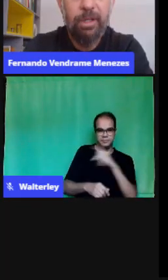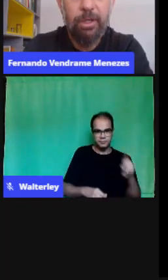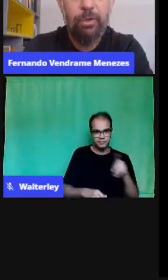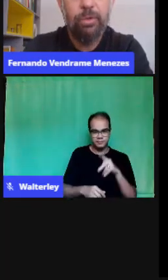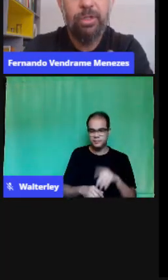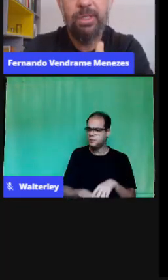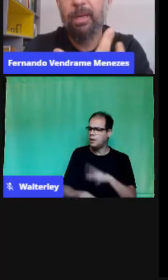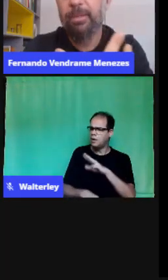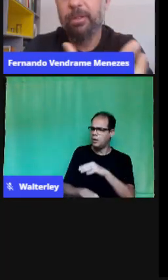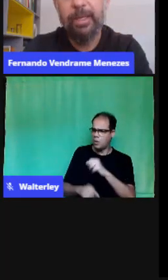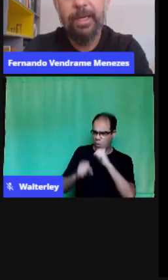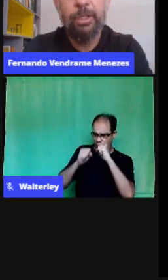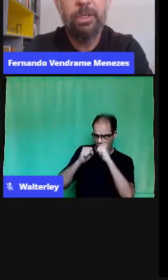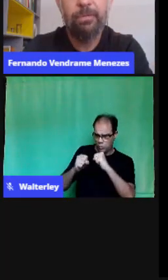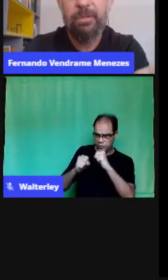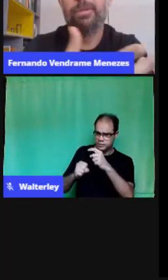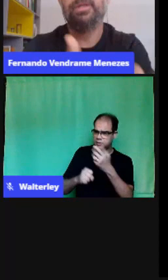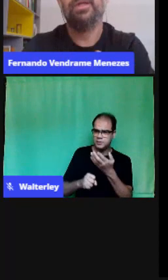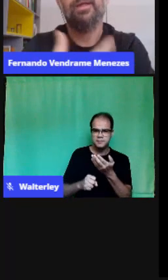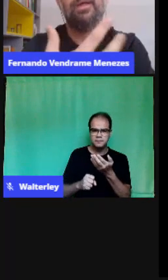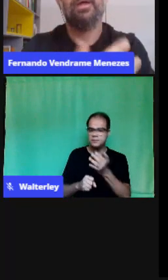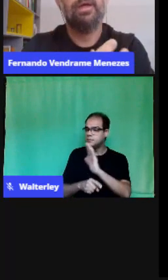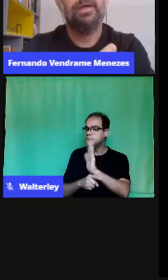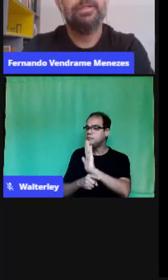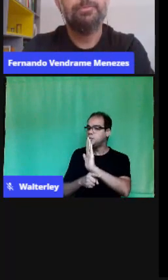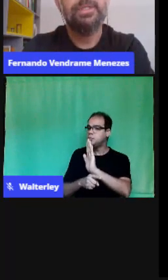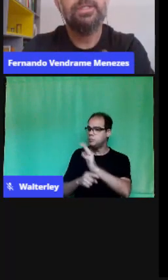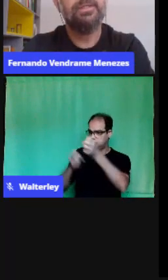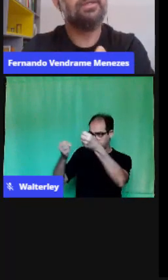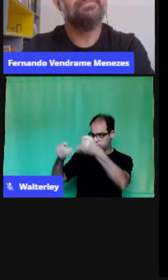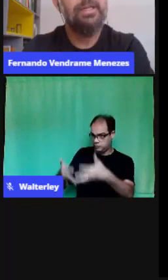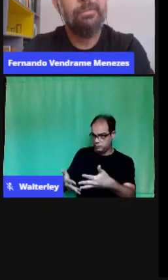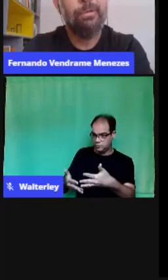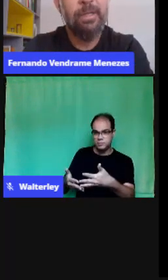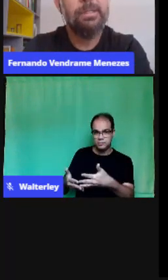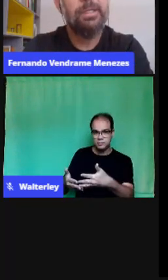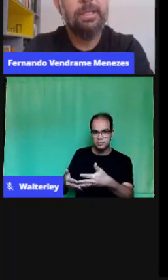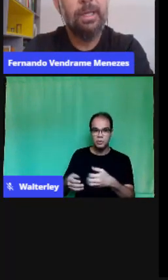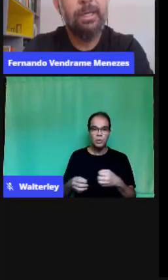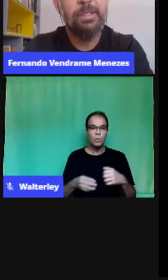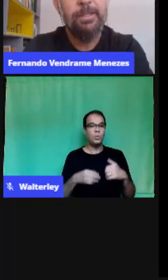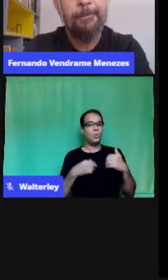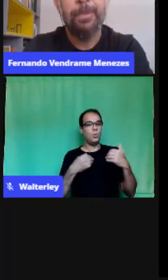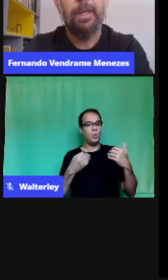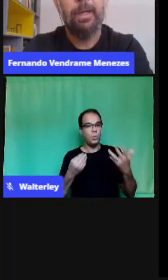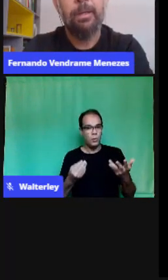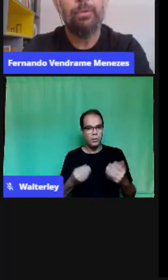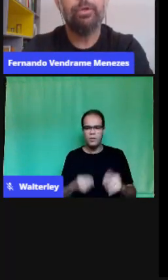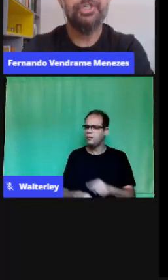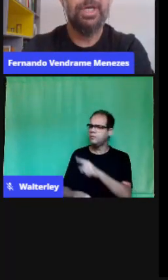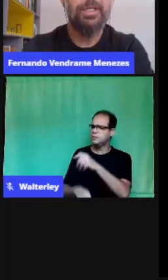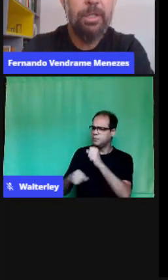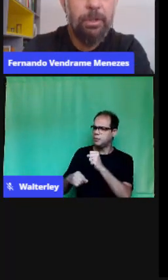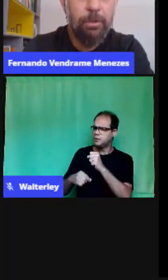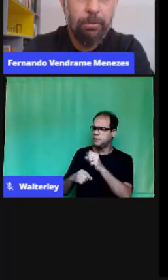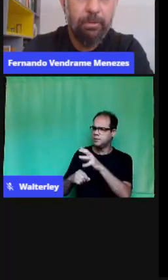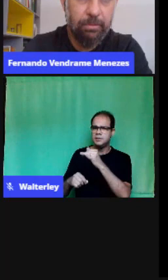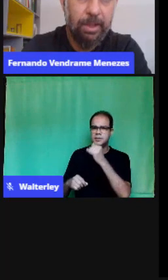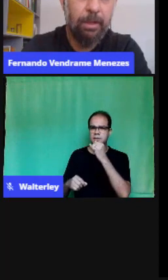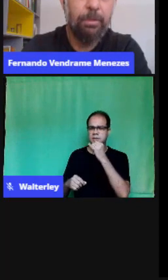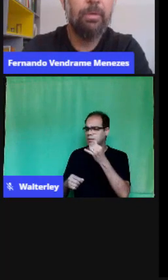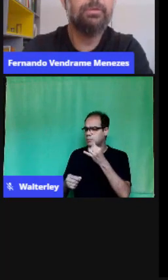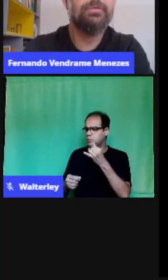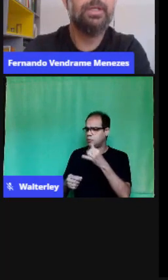de vídeos, de esquemas explicativos, enfim, a gente precisa também desenvolver essas estratégias, não só de